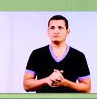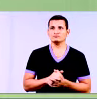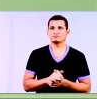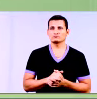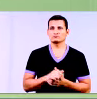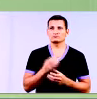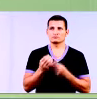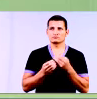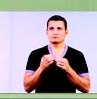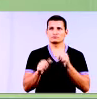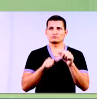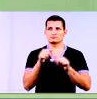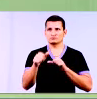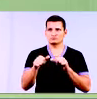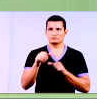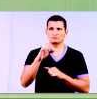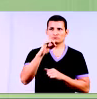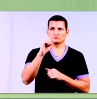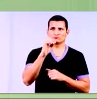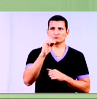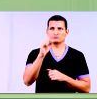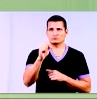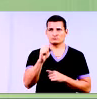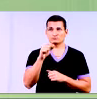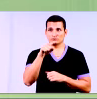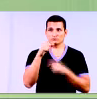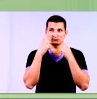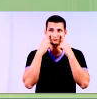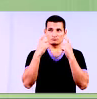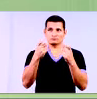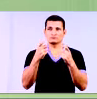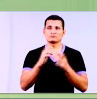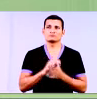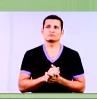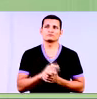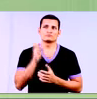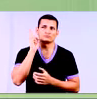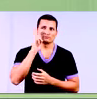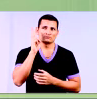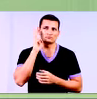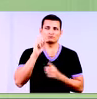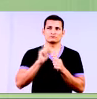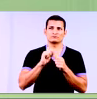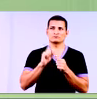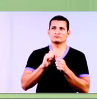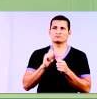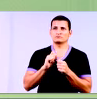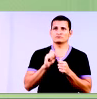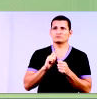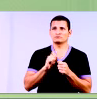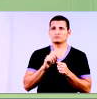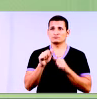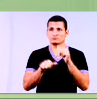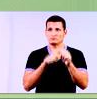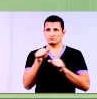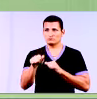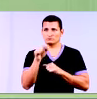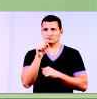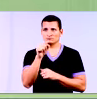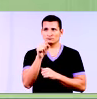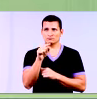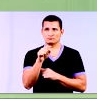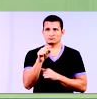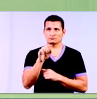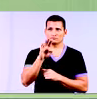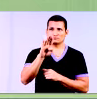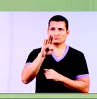Como é a conversão de bases? Pessoal, aqui, ó, essa aqui é interessante, tá? Lembra que a gente fez? Eu estou convertendo isso aqui, está na